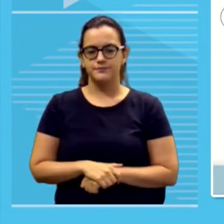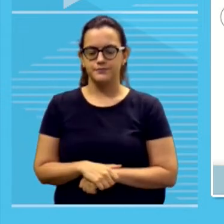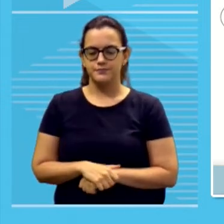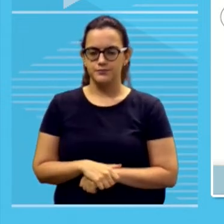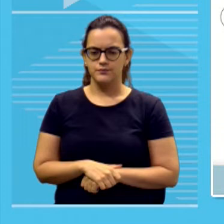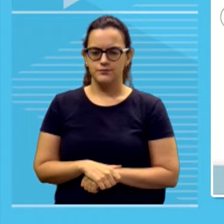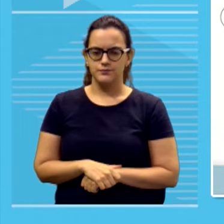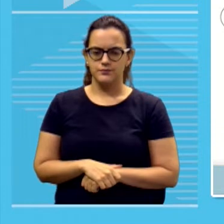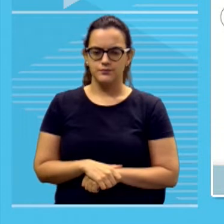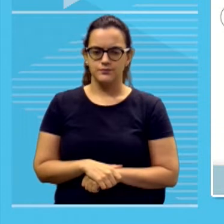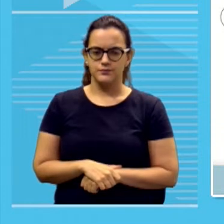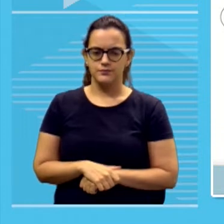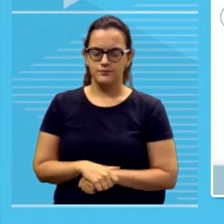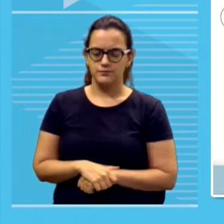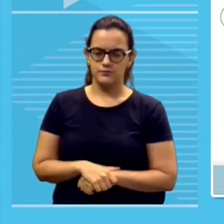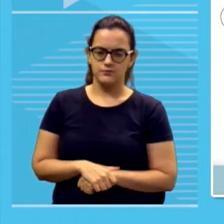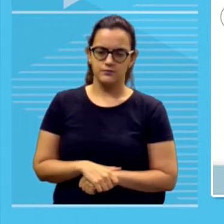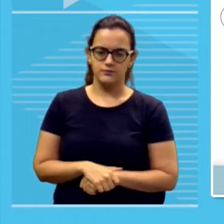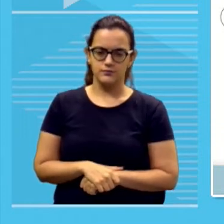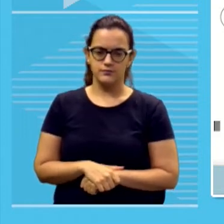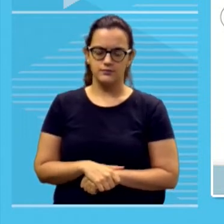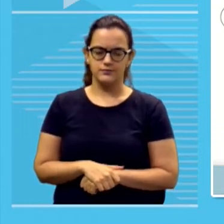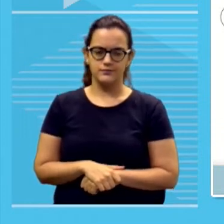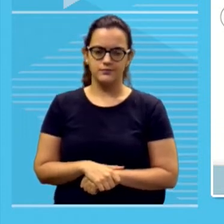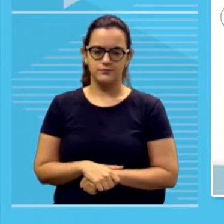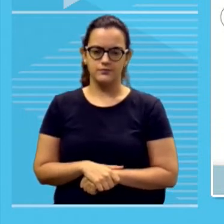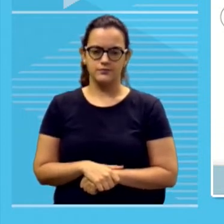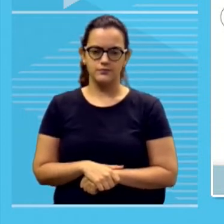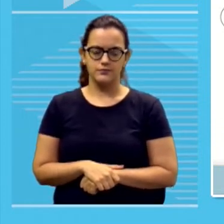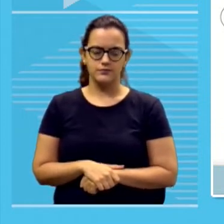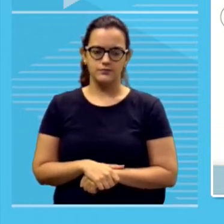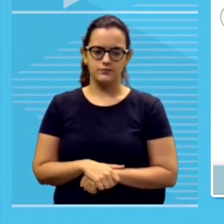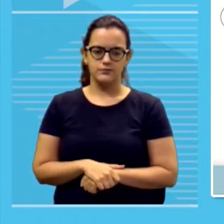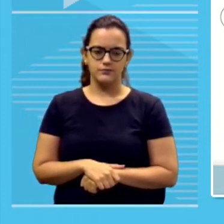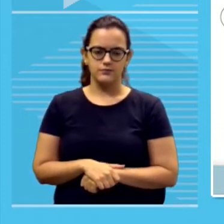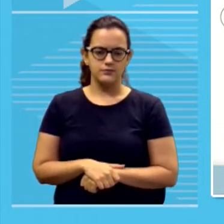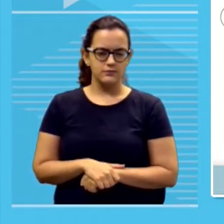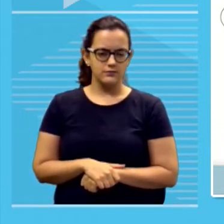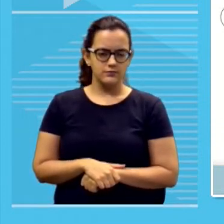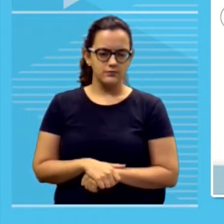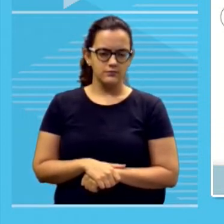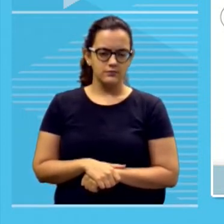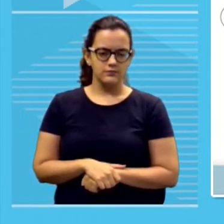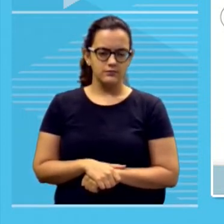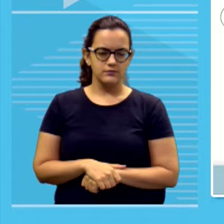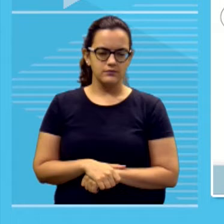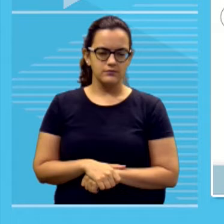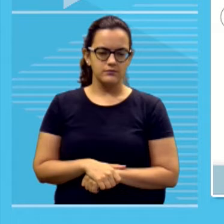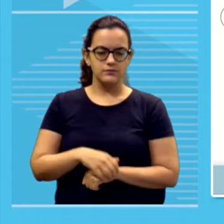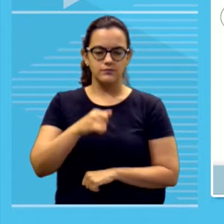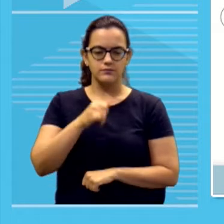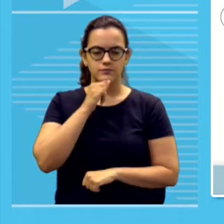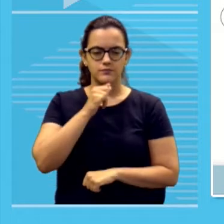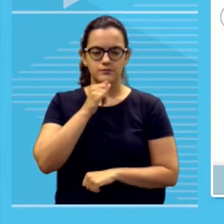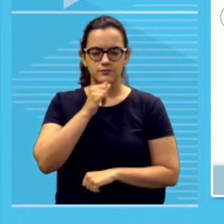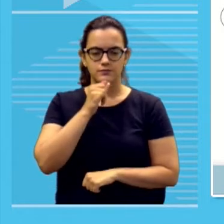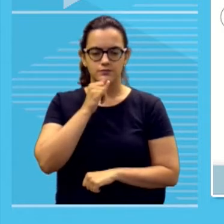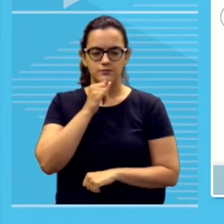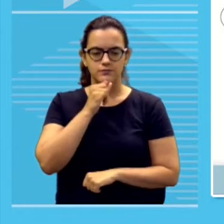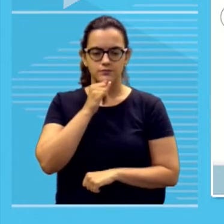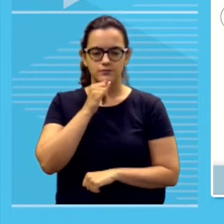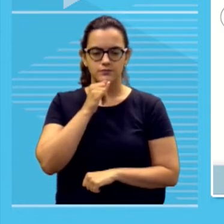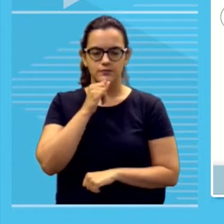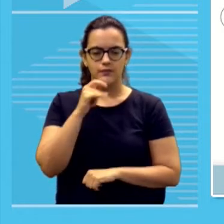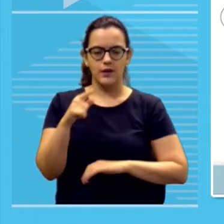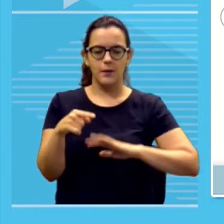aqui Professor essa continha aqui vai dar 7 ao quadrado e